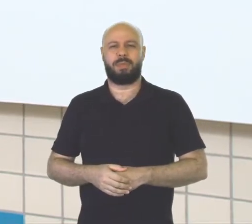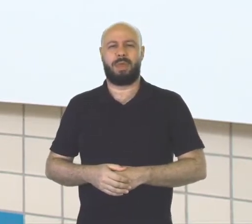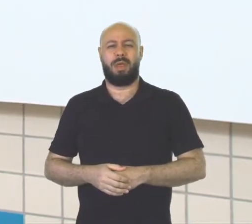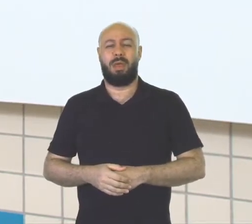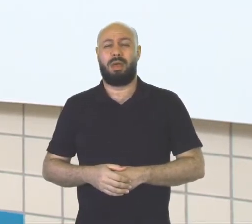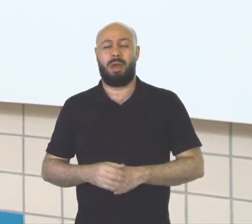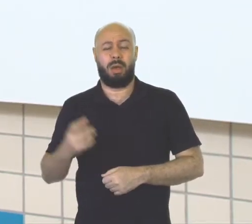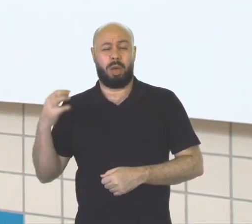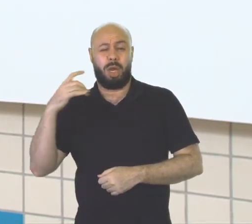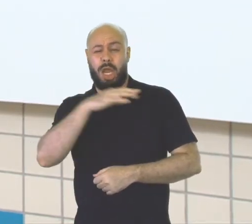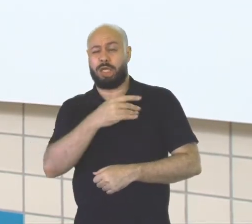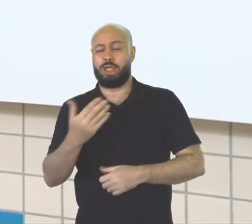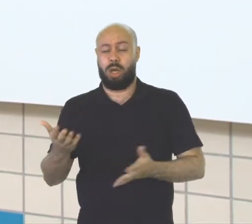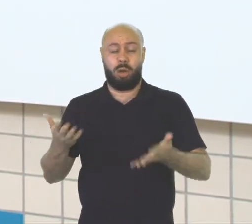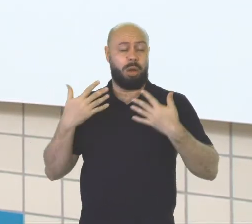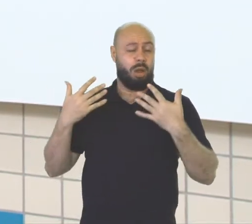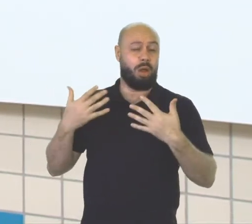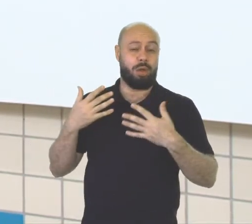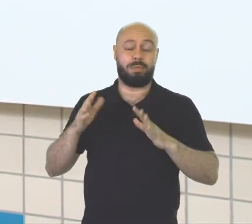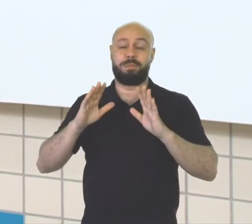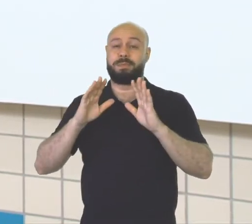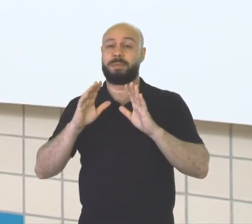quente. So,